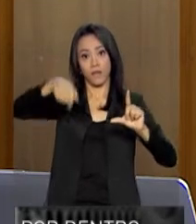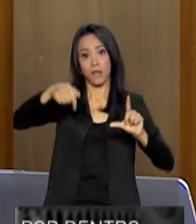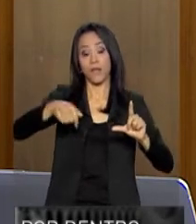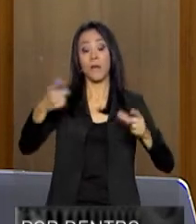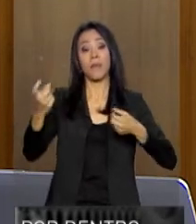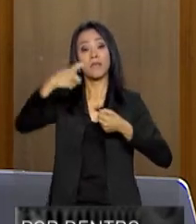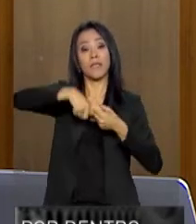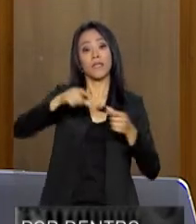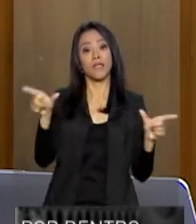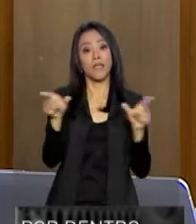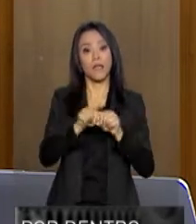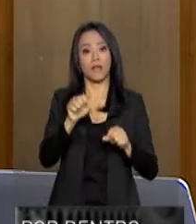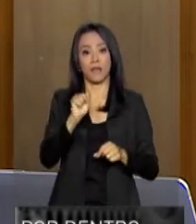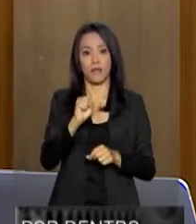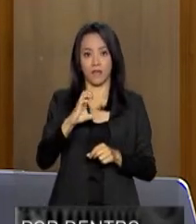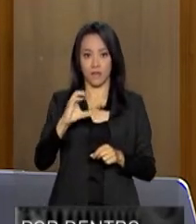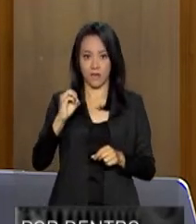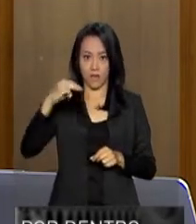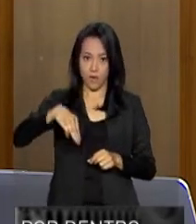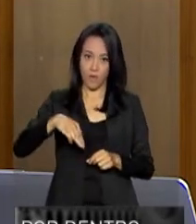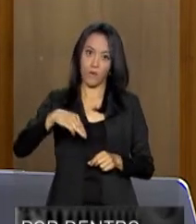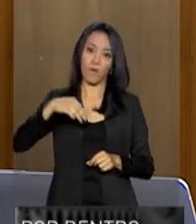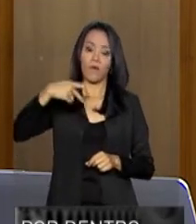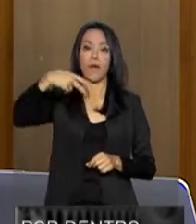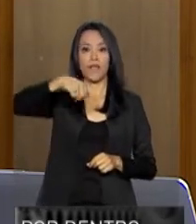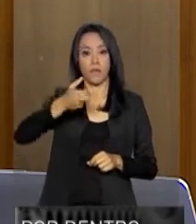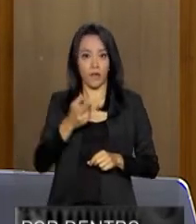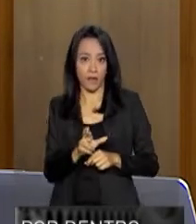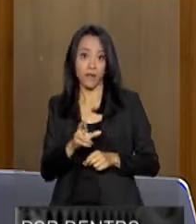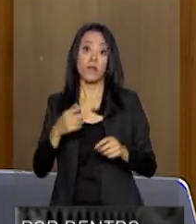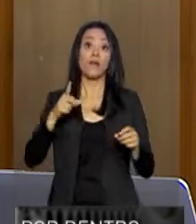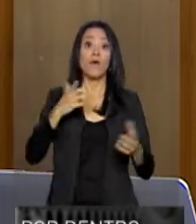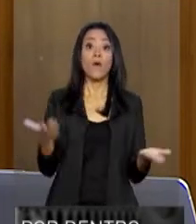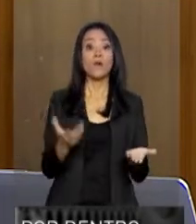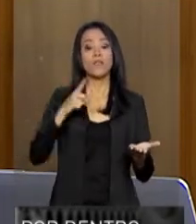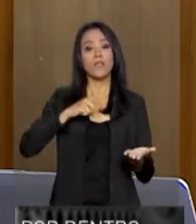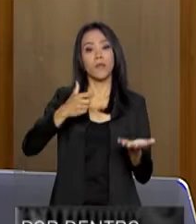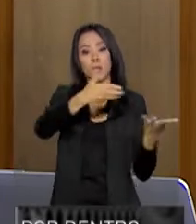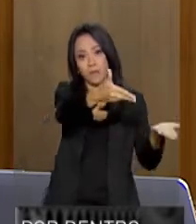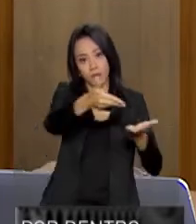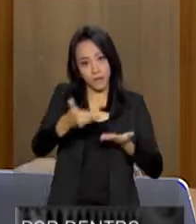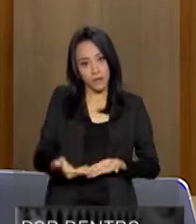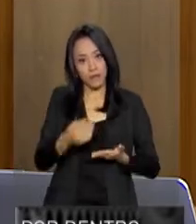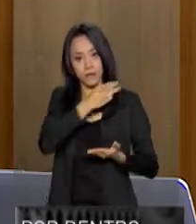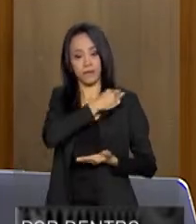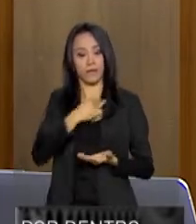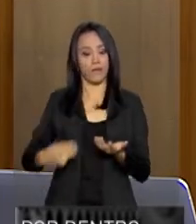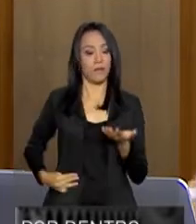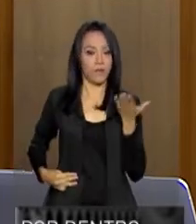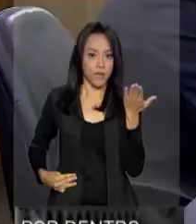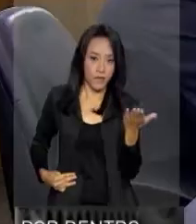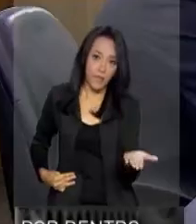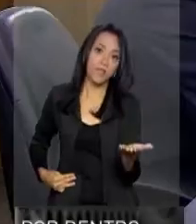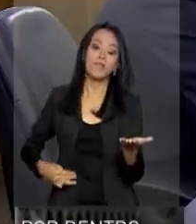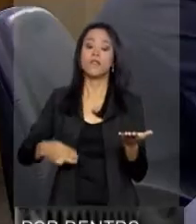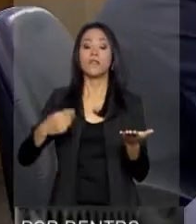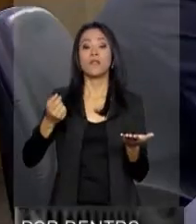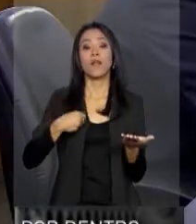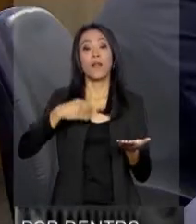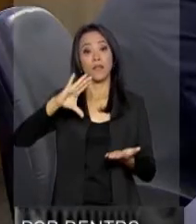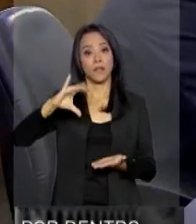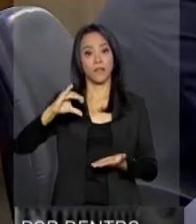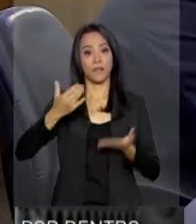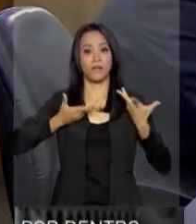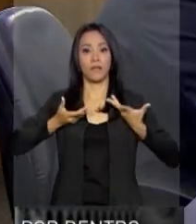social da presidência da república com a nbr e hoje temos a presença do ministro gilberto kassab da ciência tecnologia e